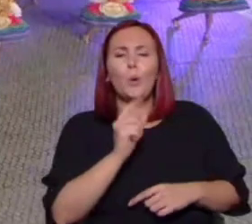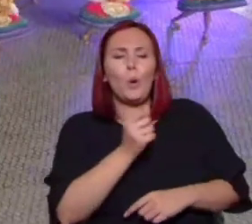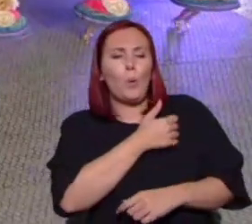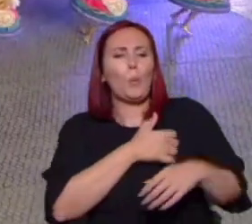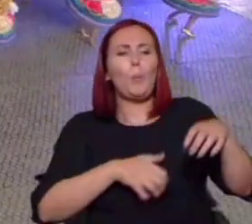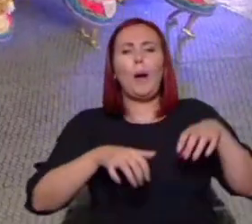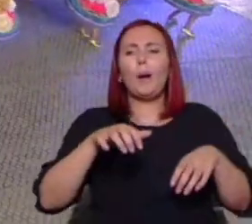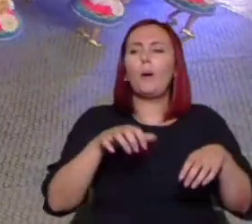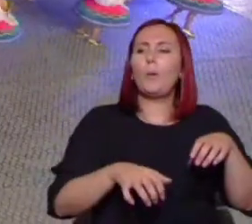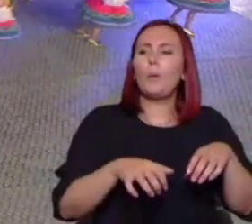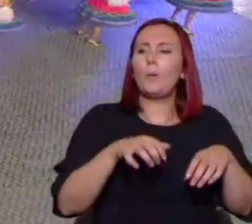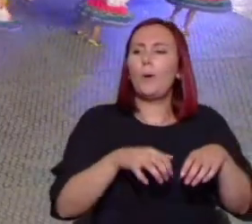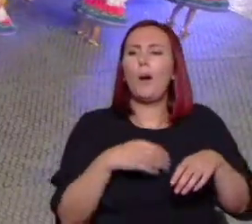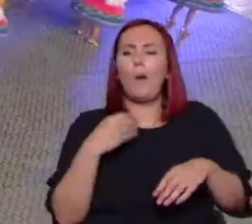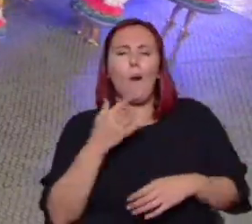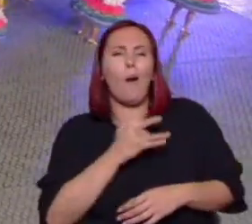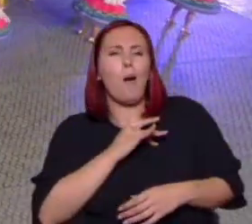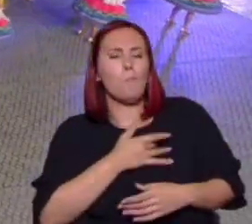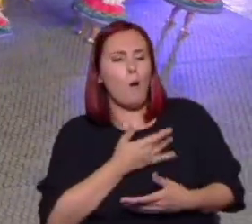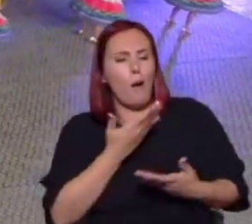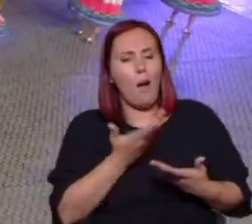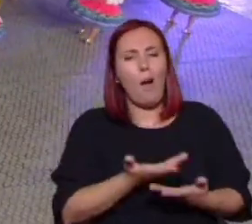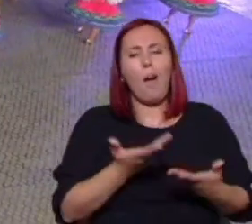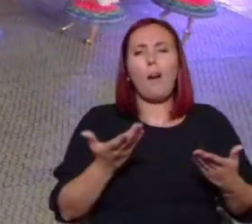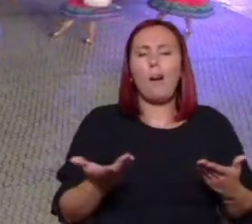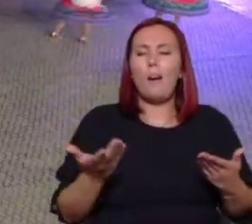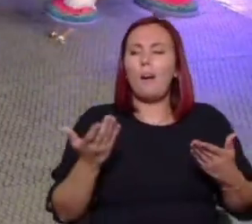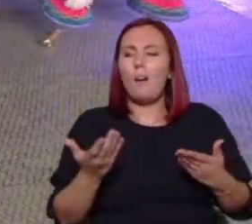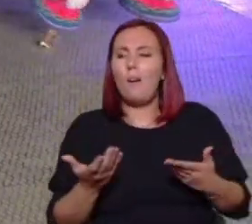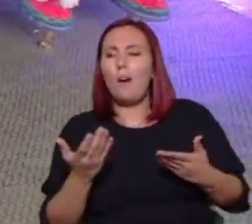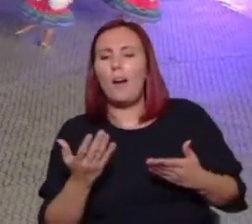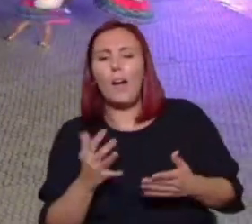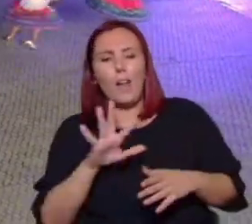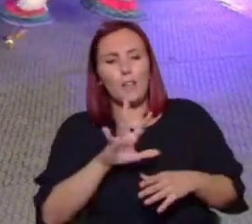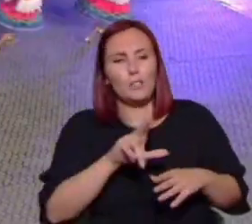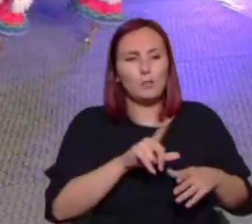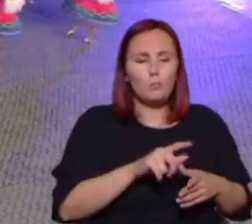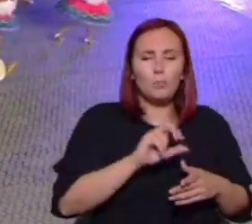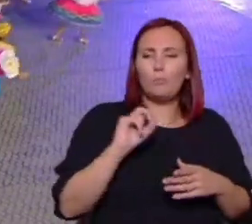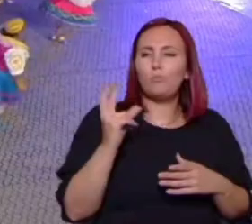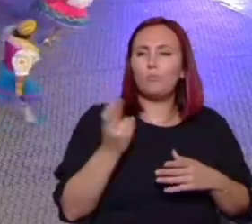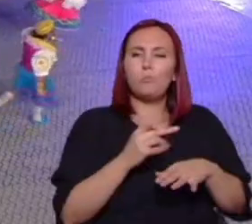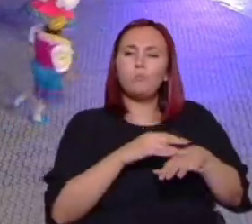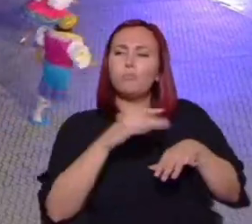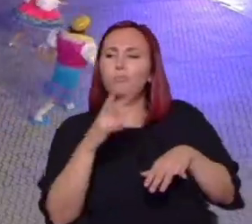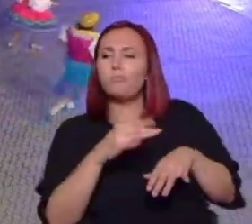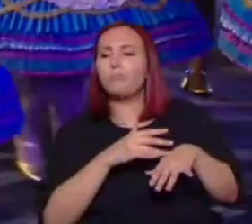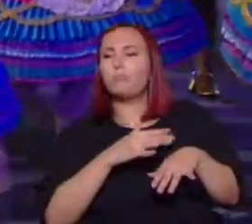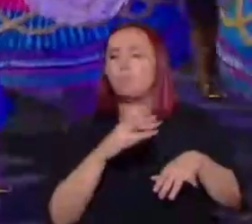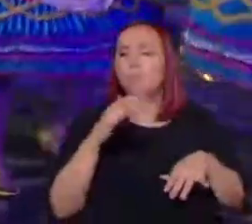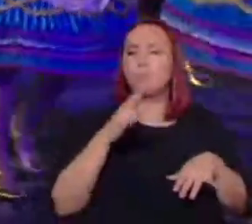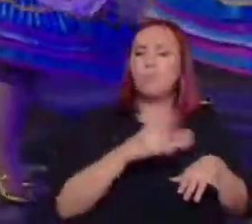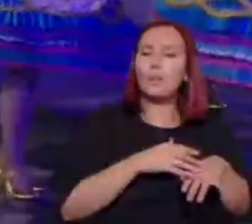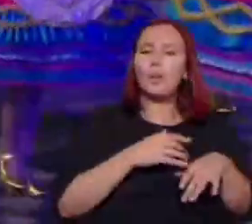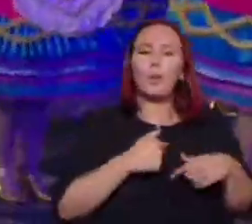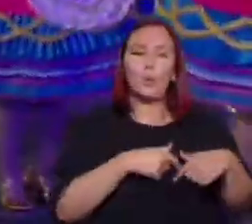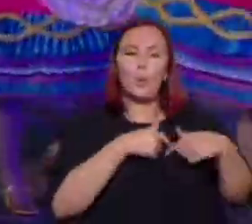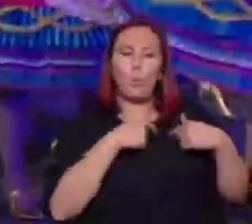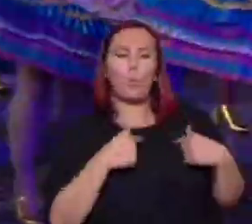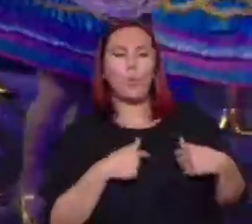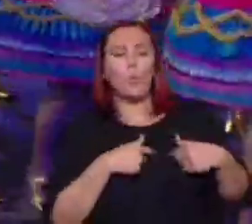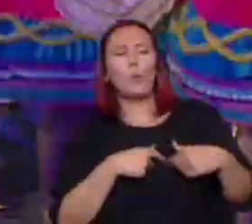bairro, agora o nosso bairro. Salve Lisboa dourada, um centro de ponte infectada, com pessoas